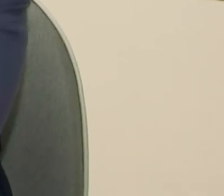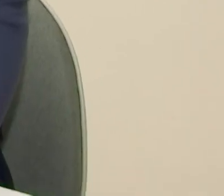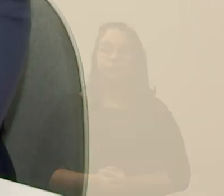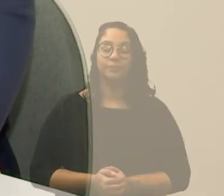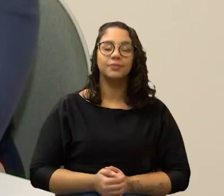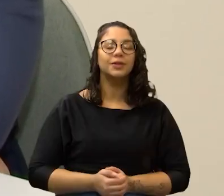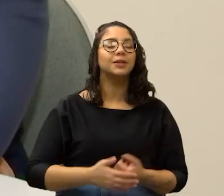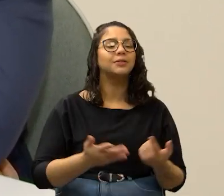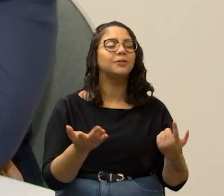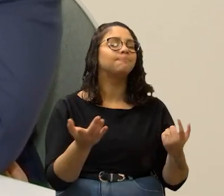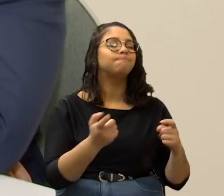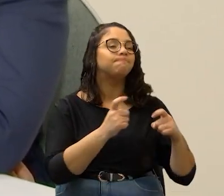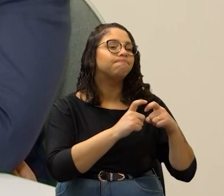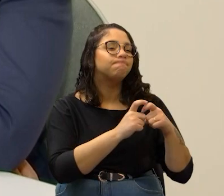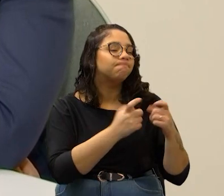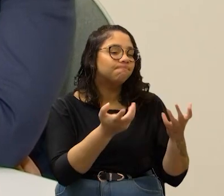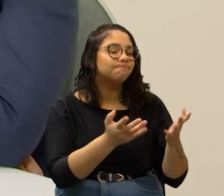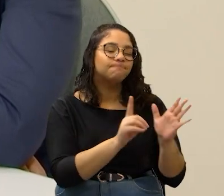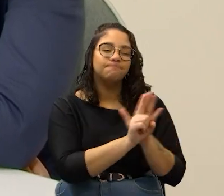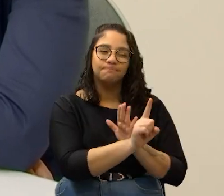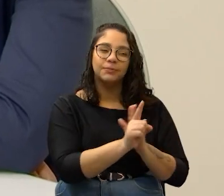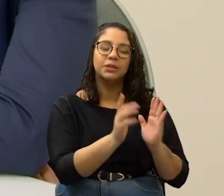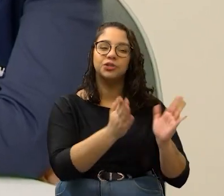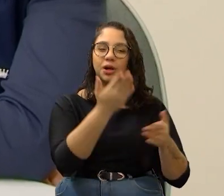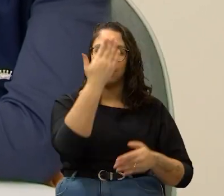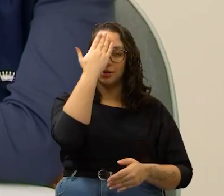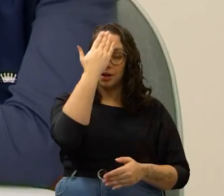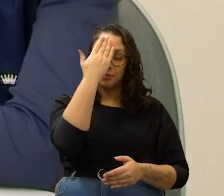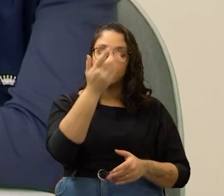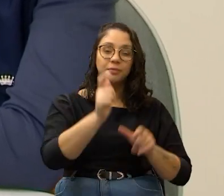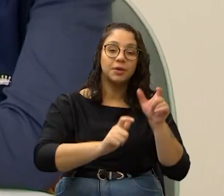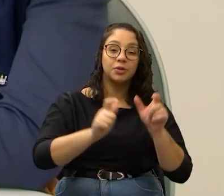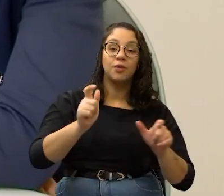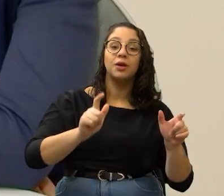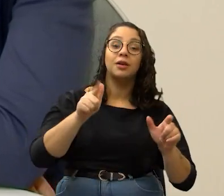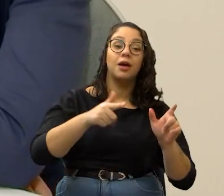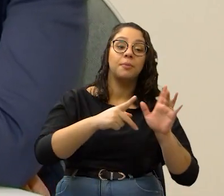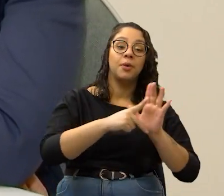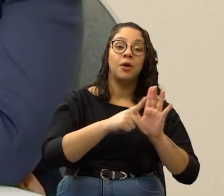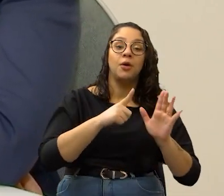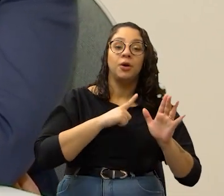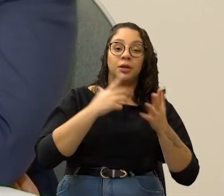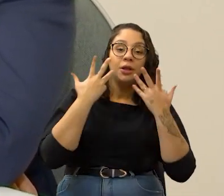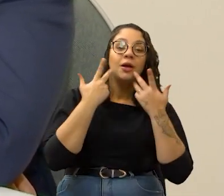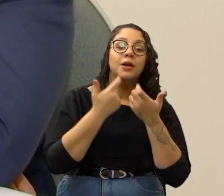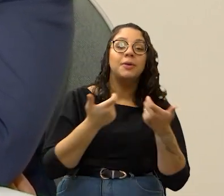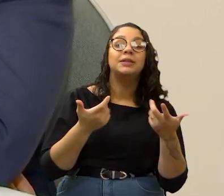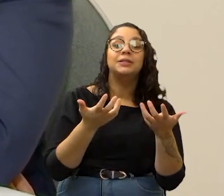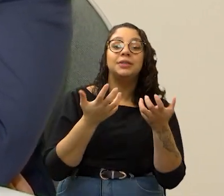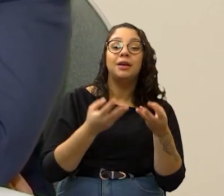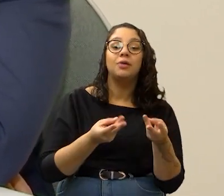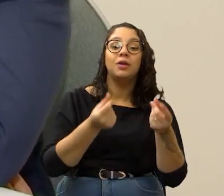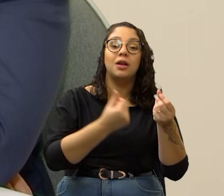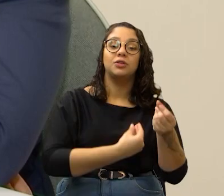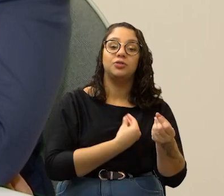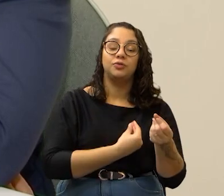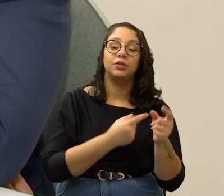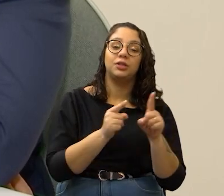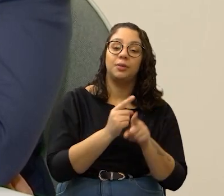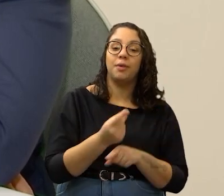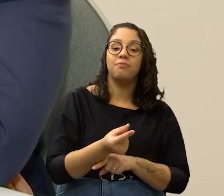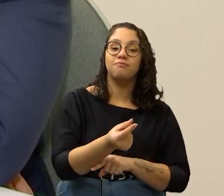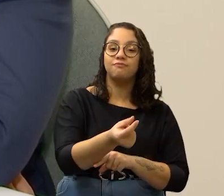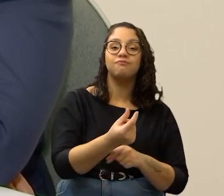Doutora Michele, a gente sabe que hoje os donos de pet querem qualidade de vida para os seus animais, querem longevidade